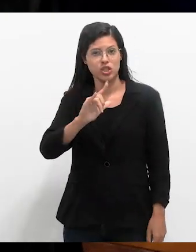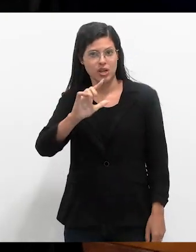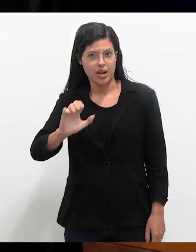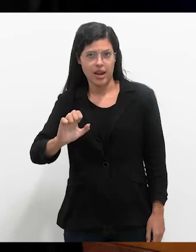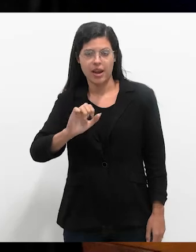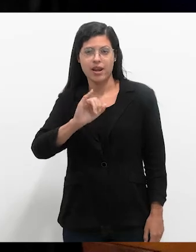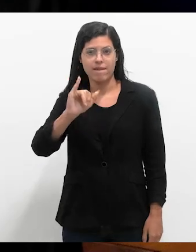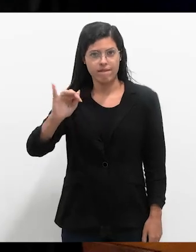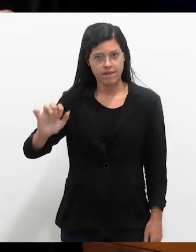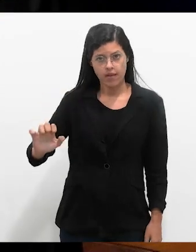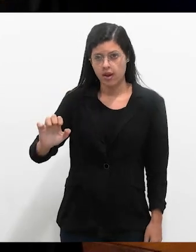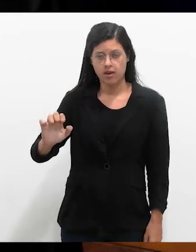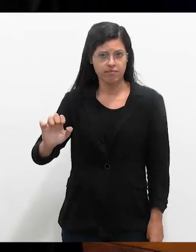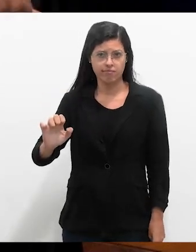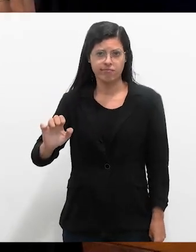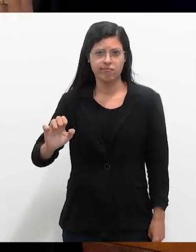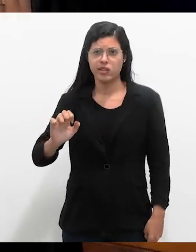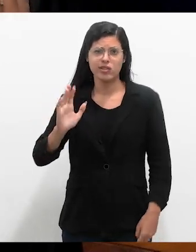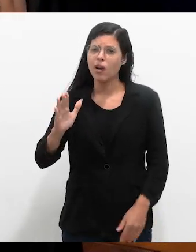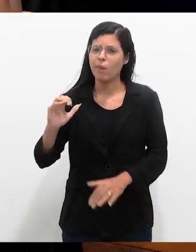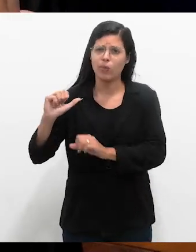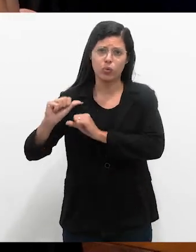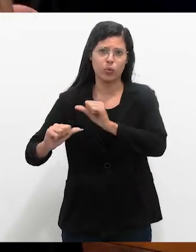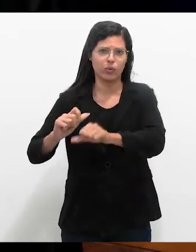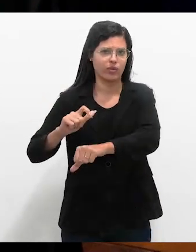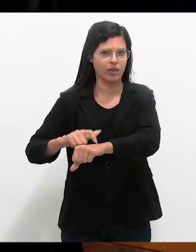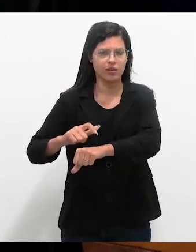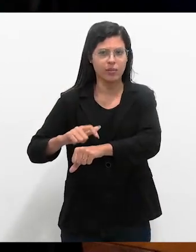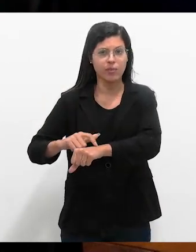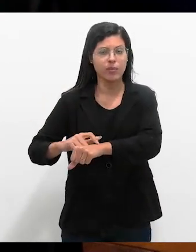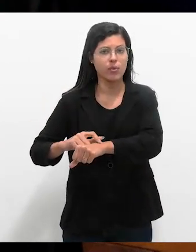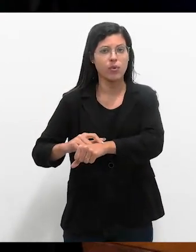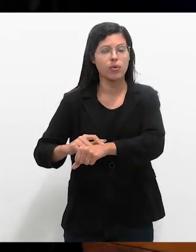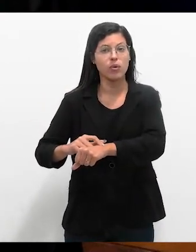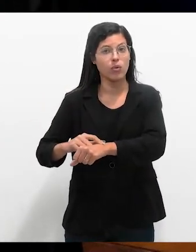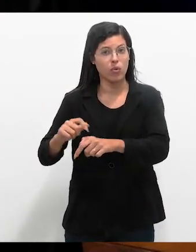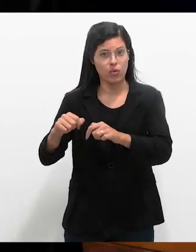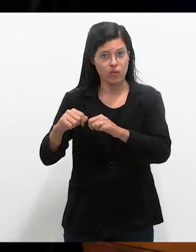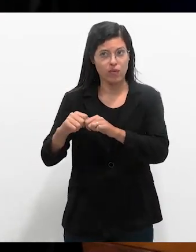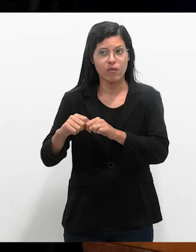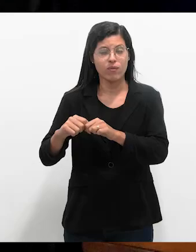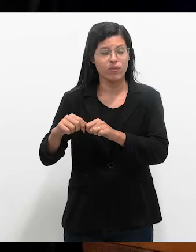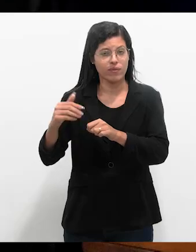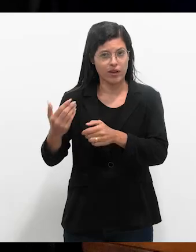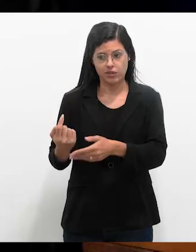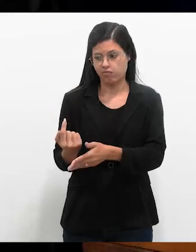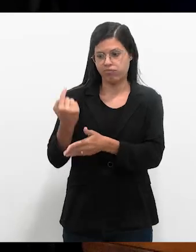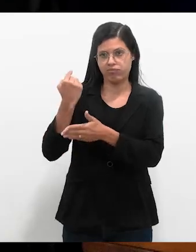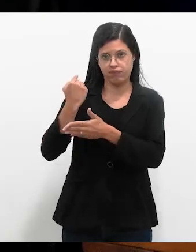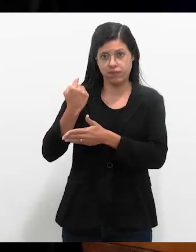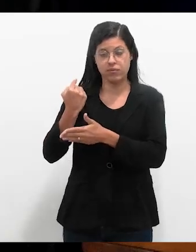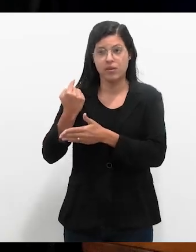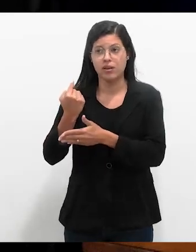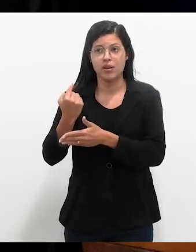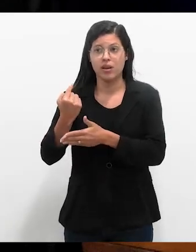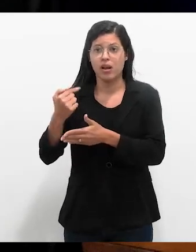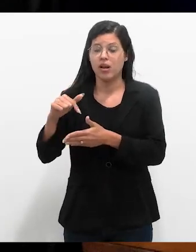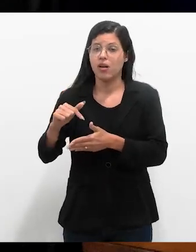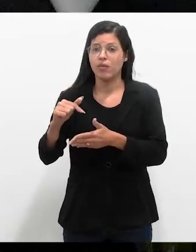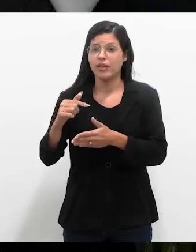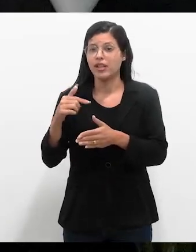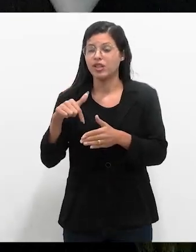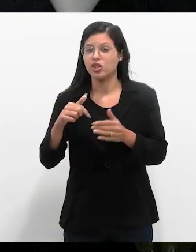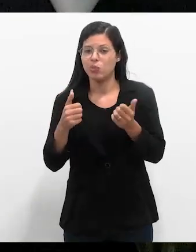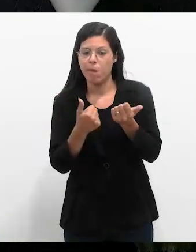é mais lei e fé. Não estamos mais naquele tempo. Por que a gente, quando faz isso, ao invés da gente estar somando